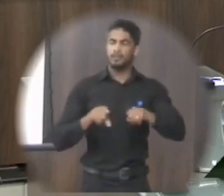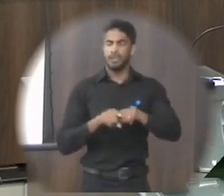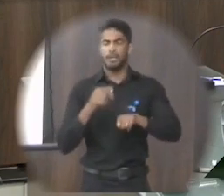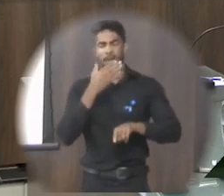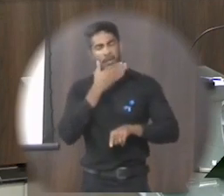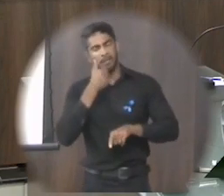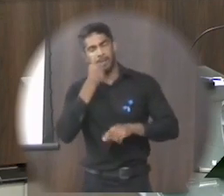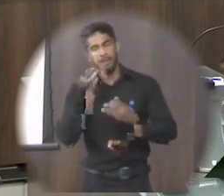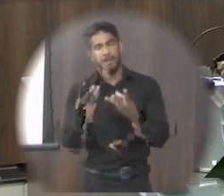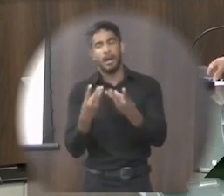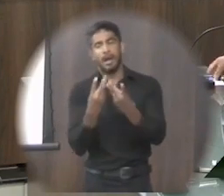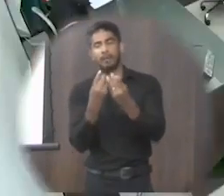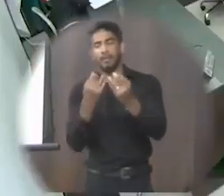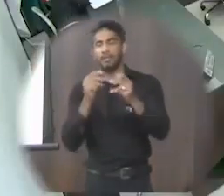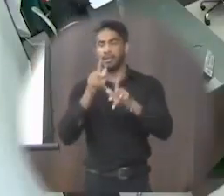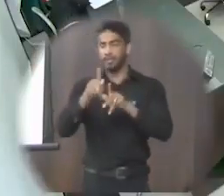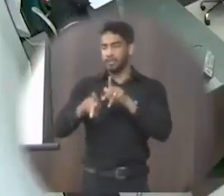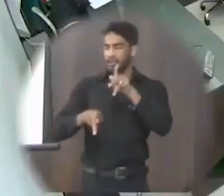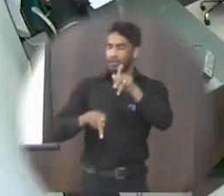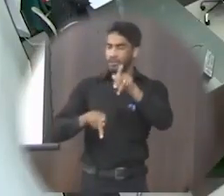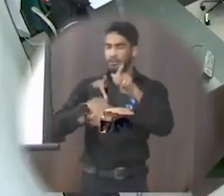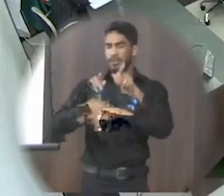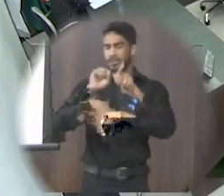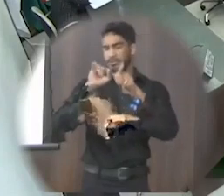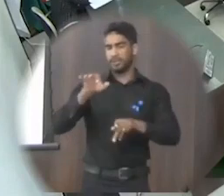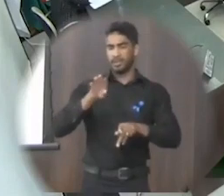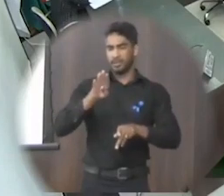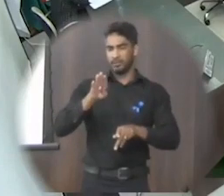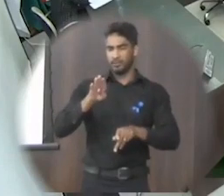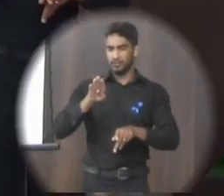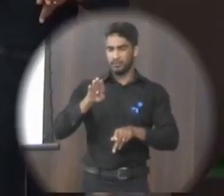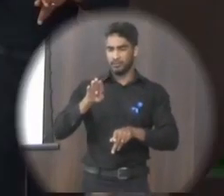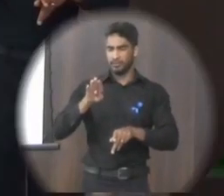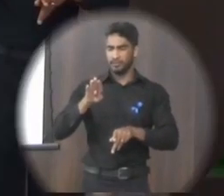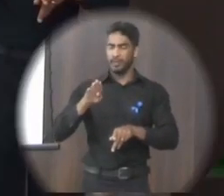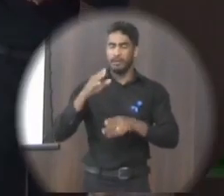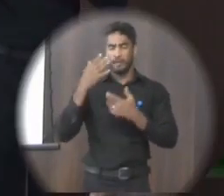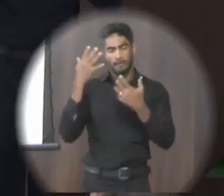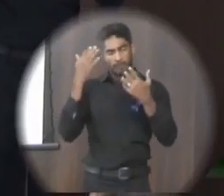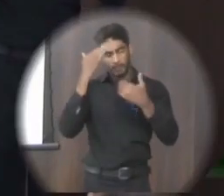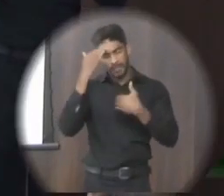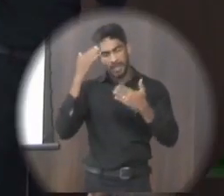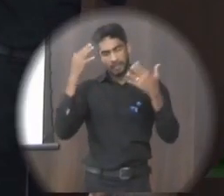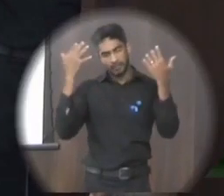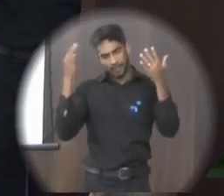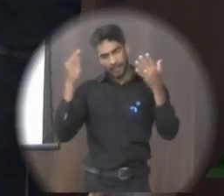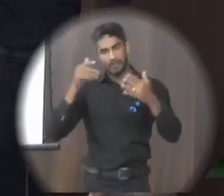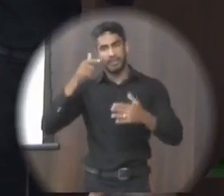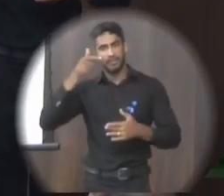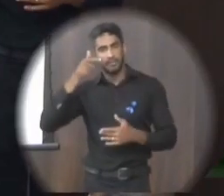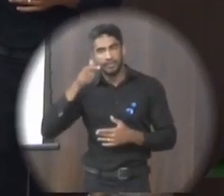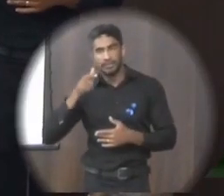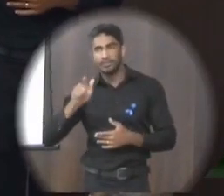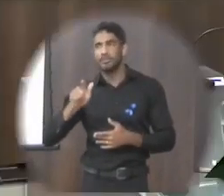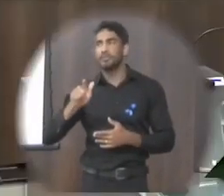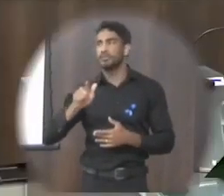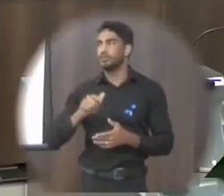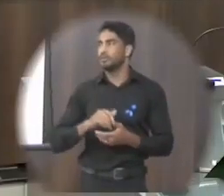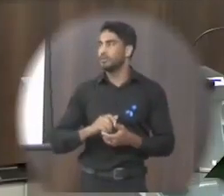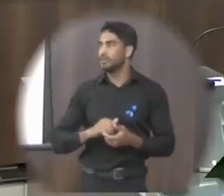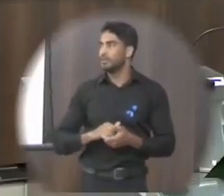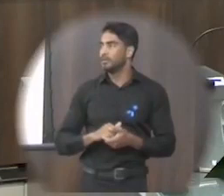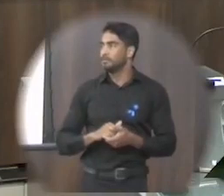qualidade de trabalho e atendimento à população de Janaúba e região. Obrigado e parabéns mais uma vez pelo trabalho do Corpo de